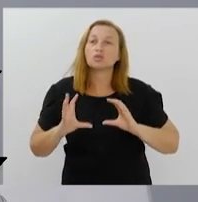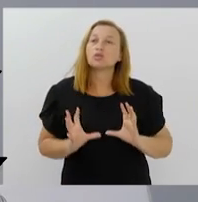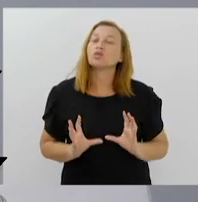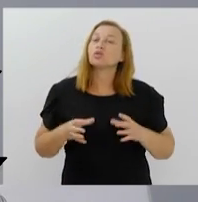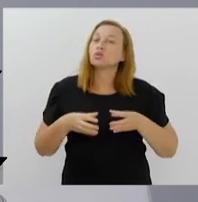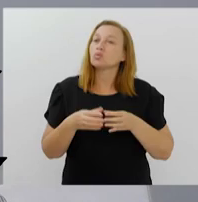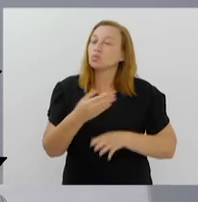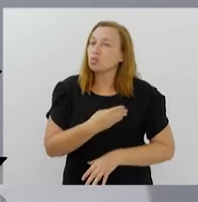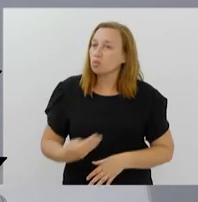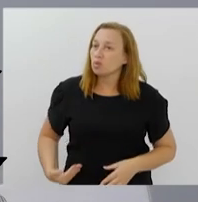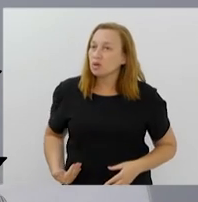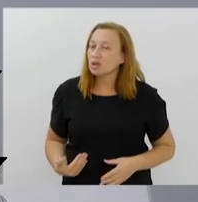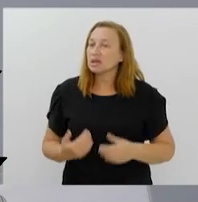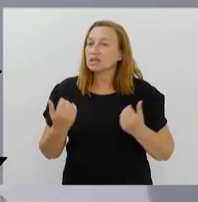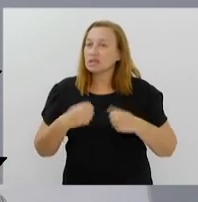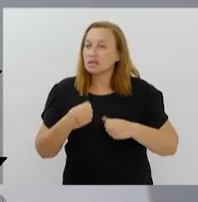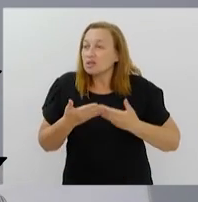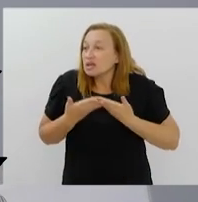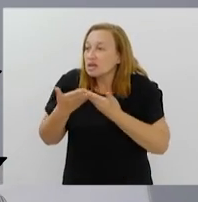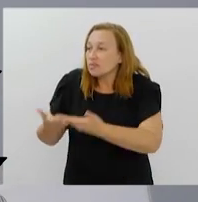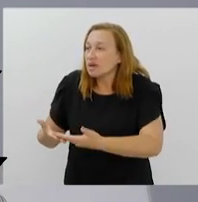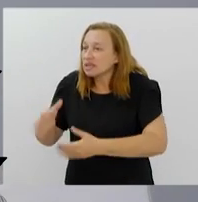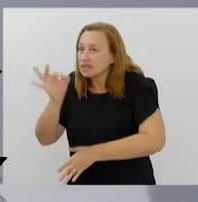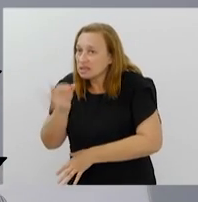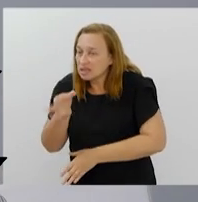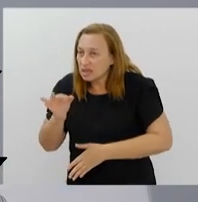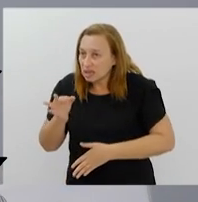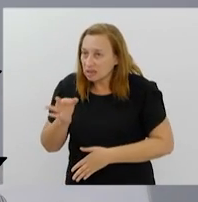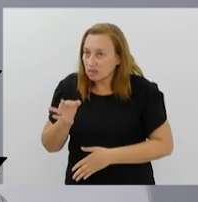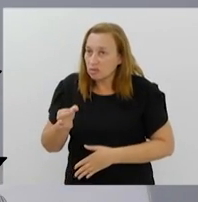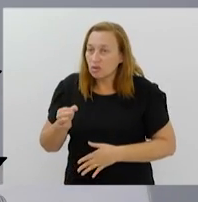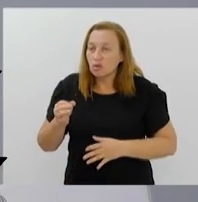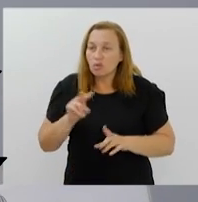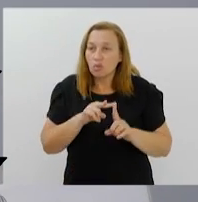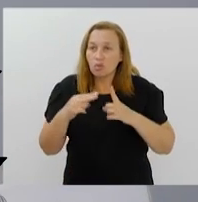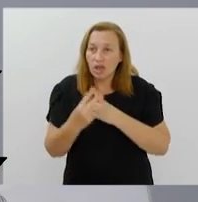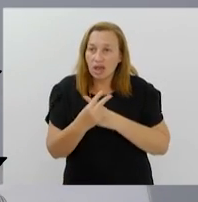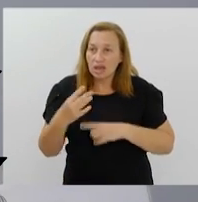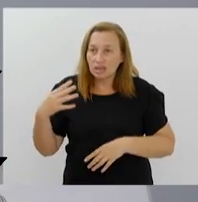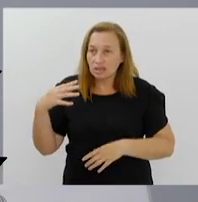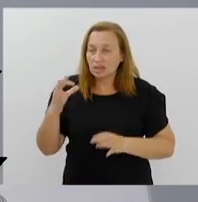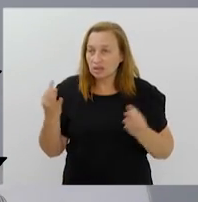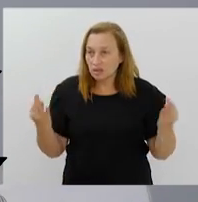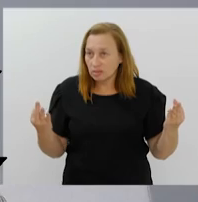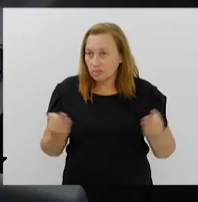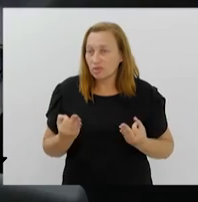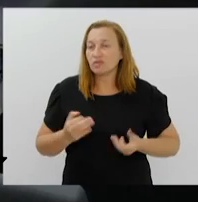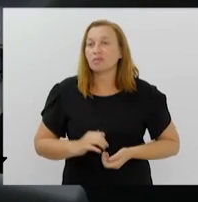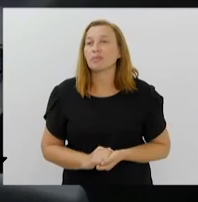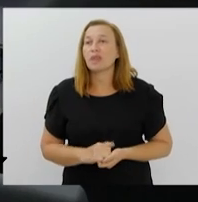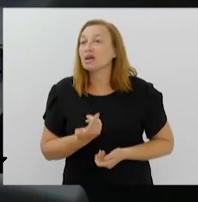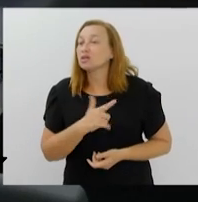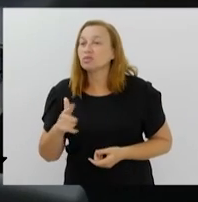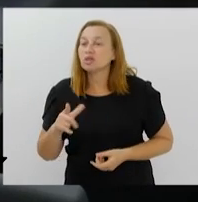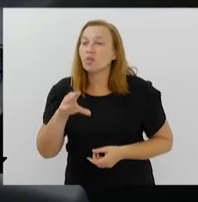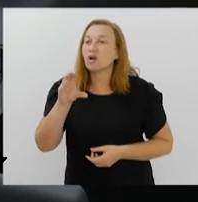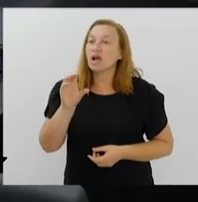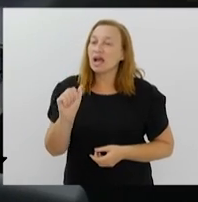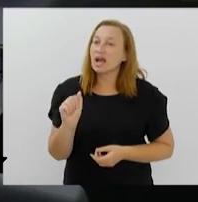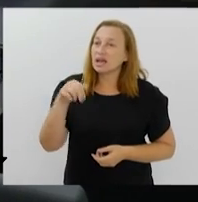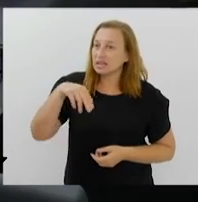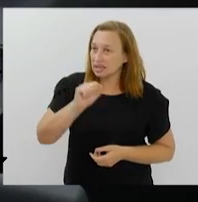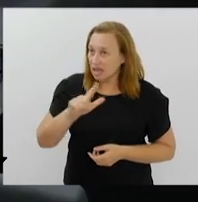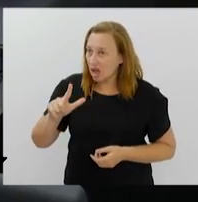público para que as demandas possam ser encaminhadas pra gente justamente com esse olhar de efetividade então não existe um canal